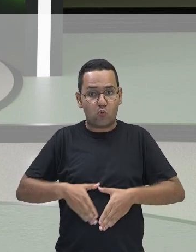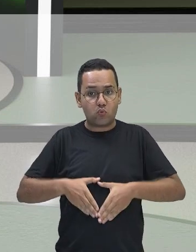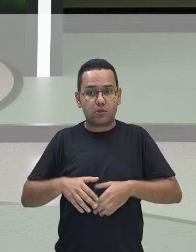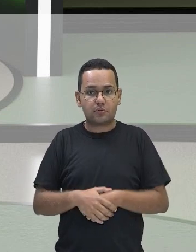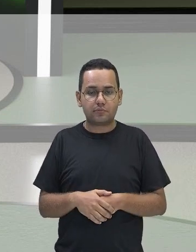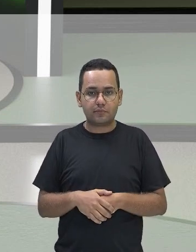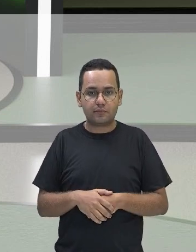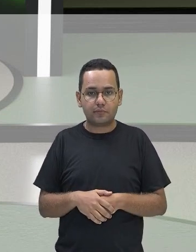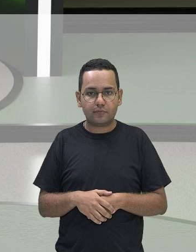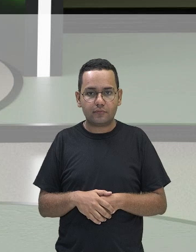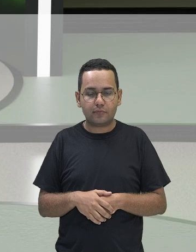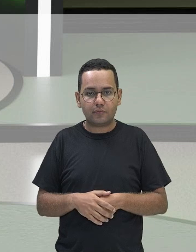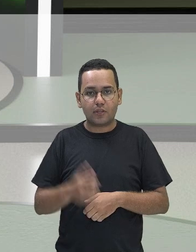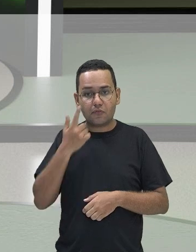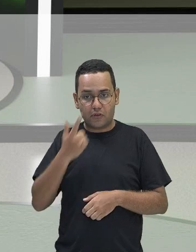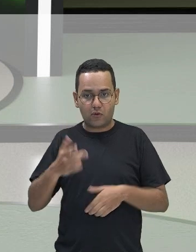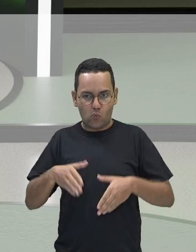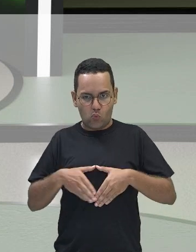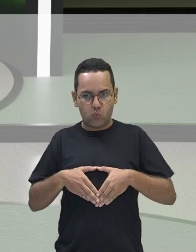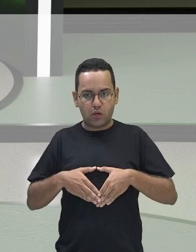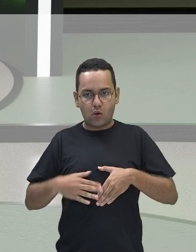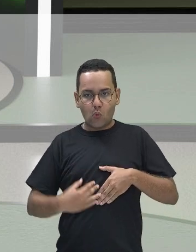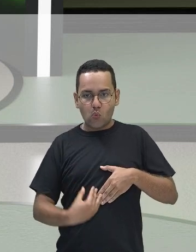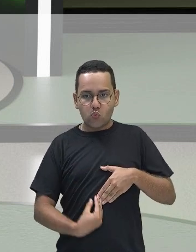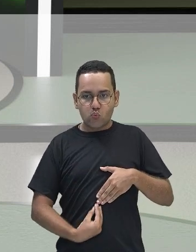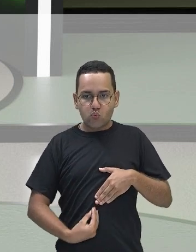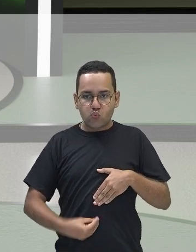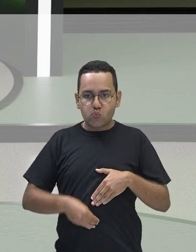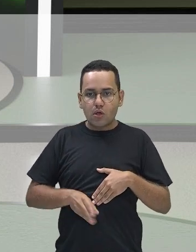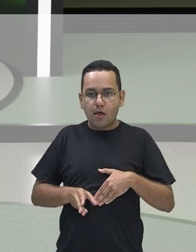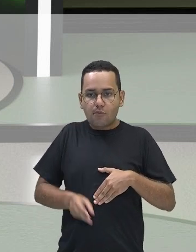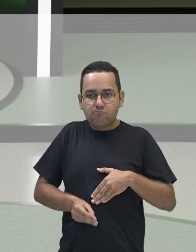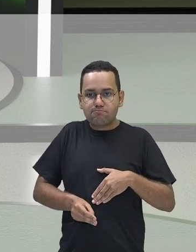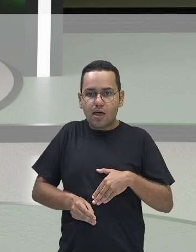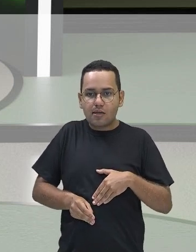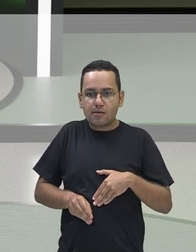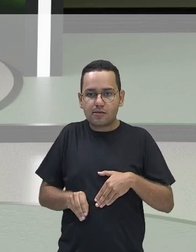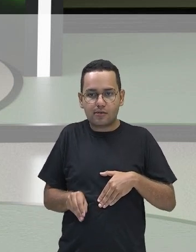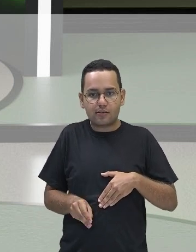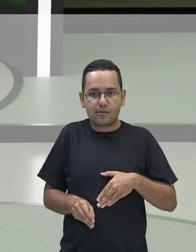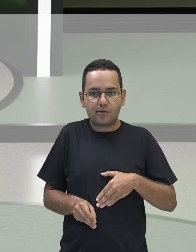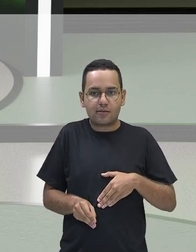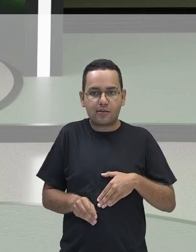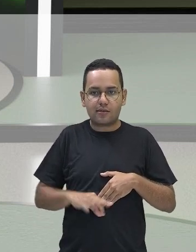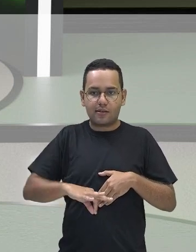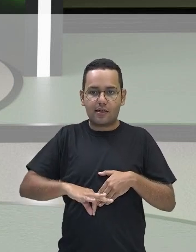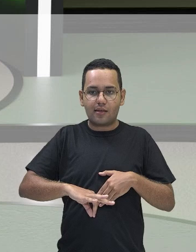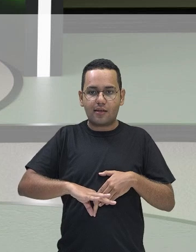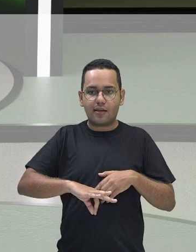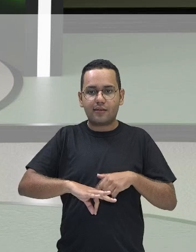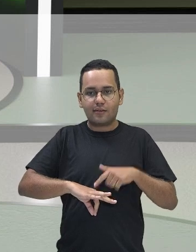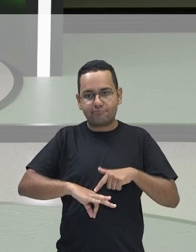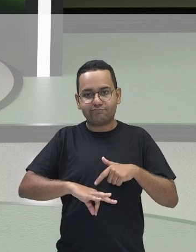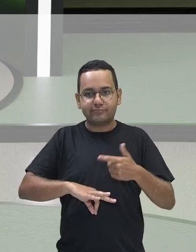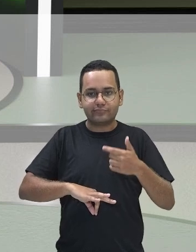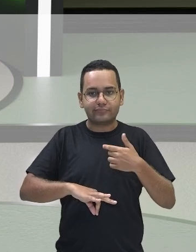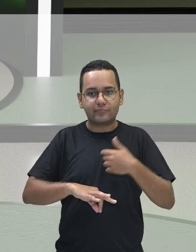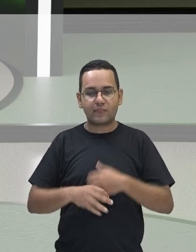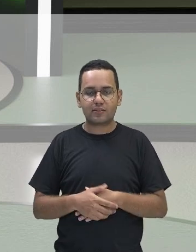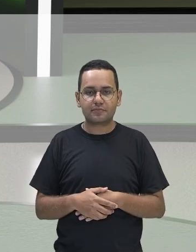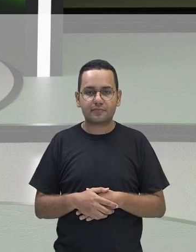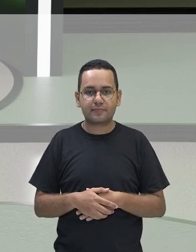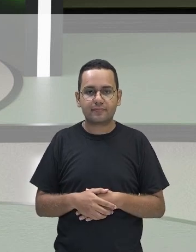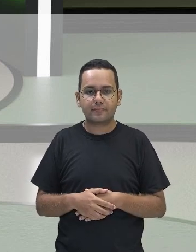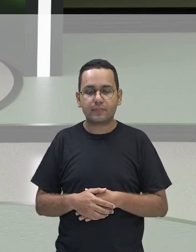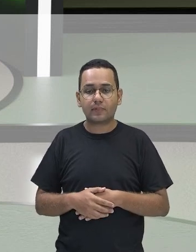liga a parte de fora do corpo, né, da parte externa, até o útero, certo? É o canal